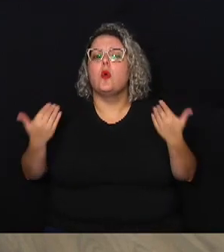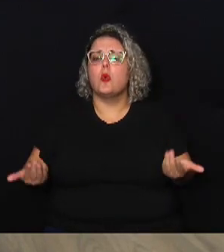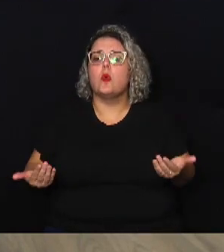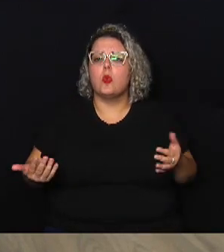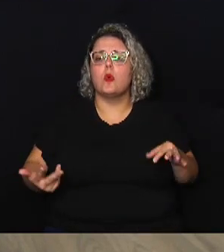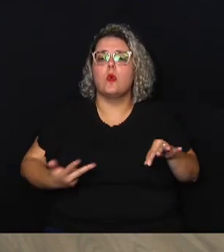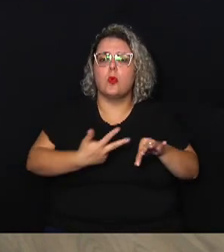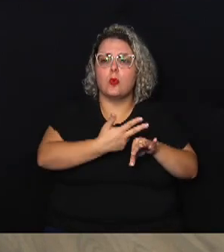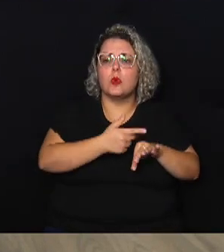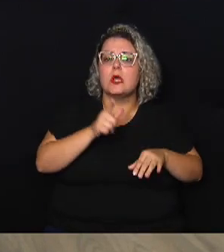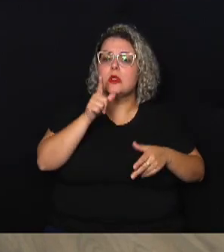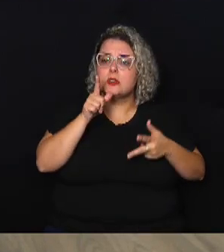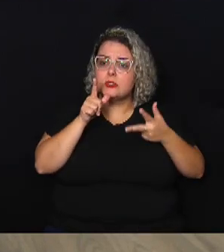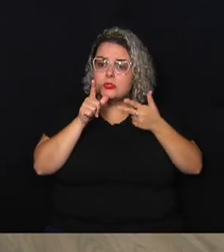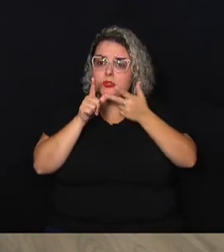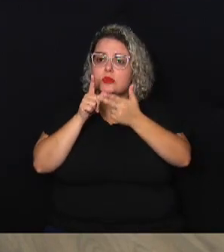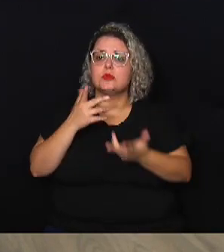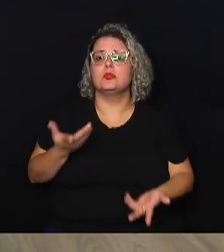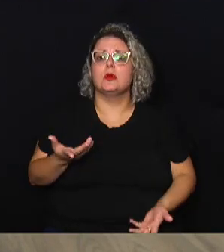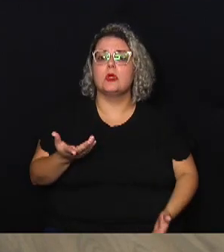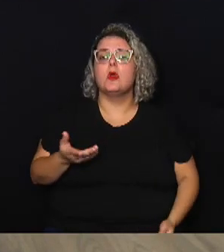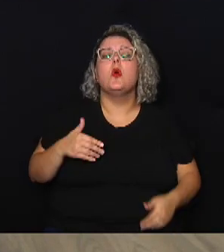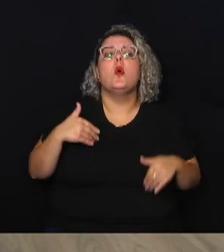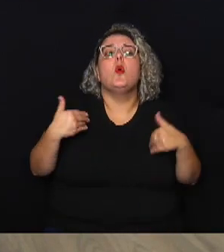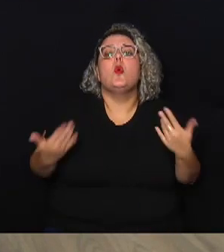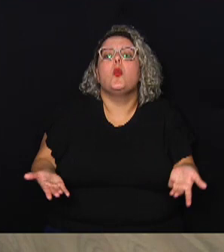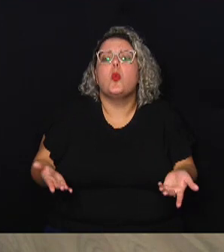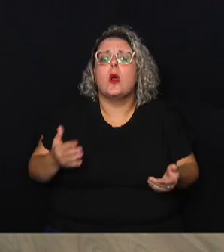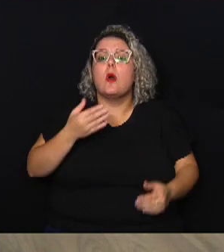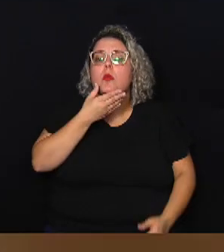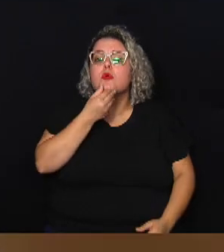mais procuradas pelos homens?